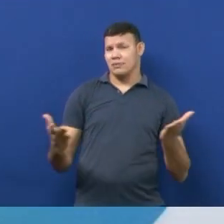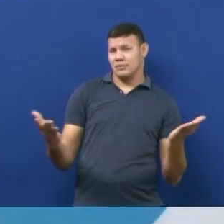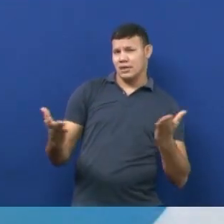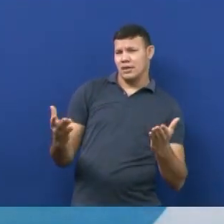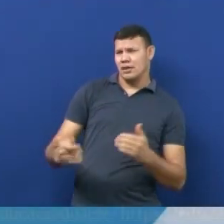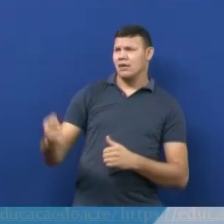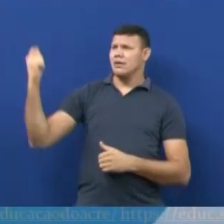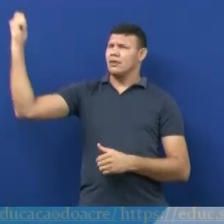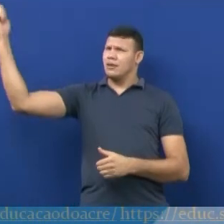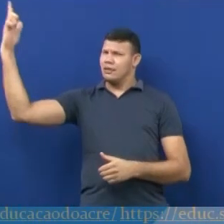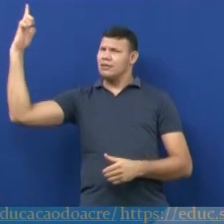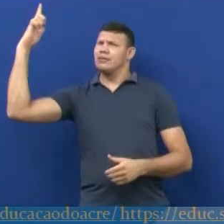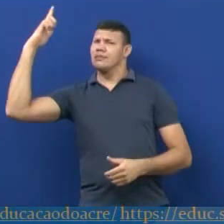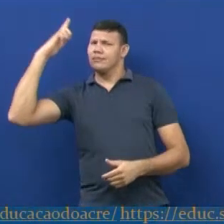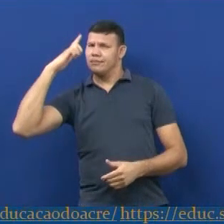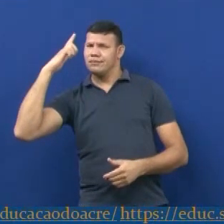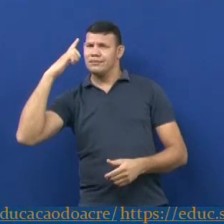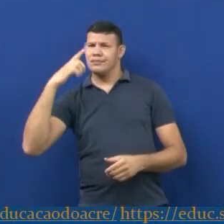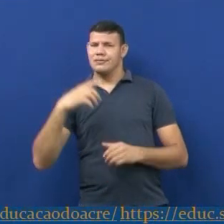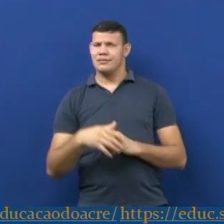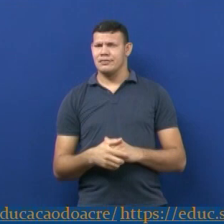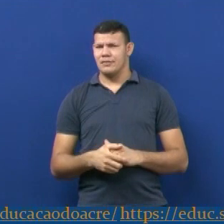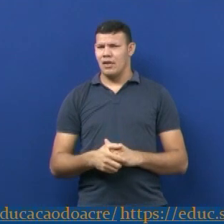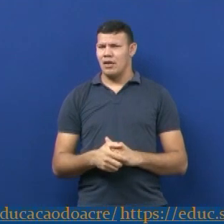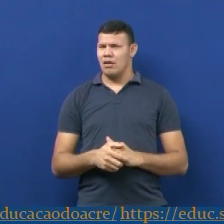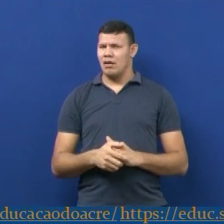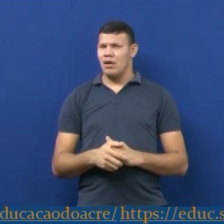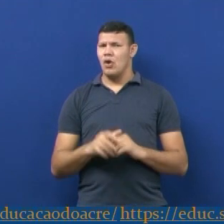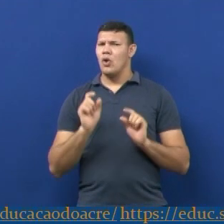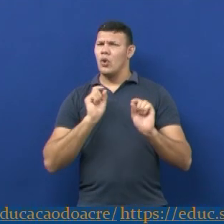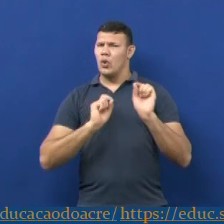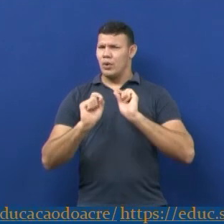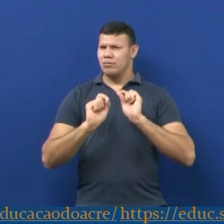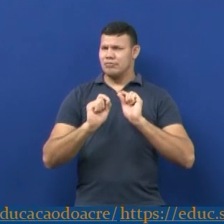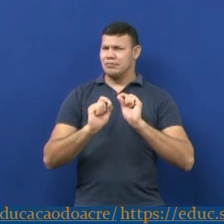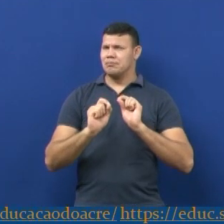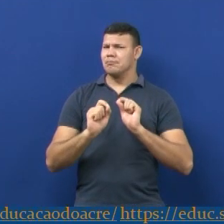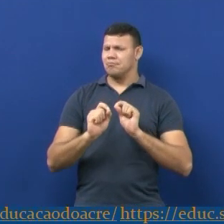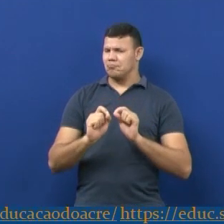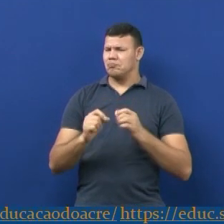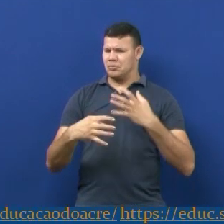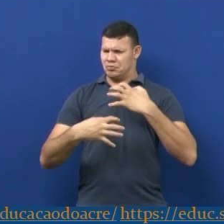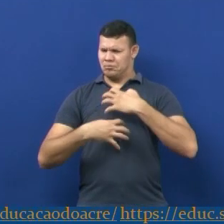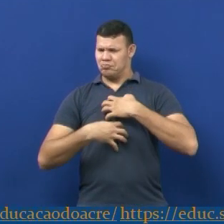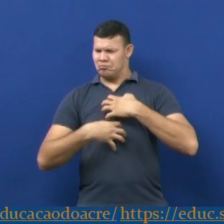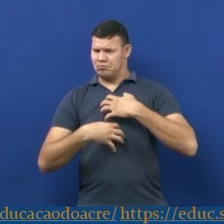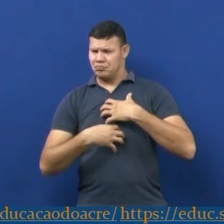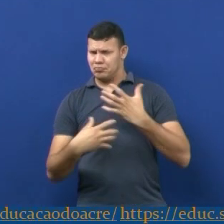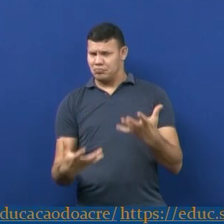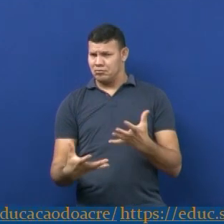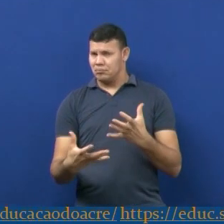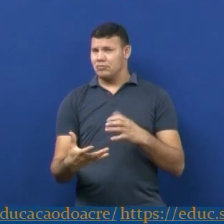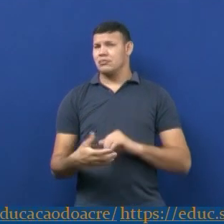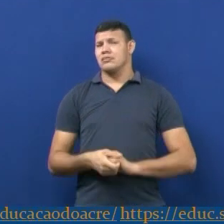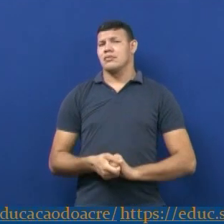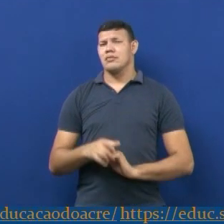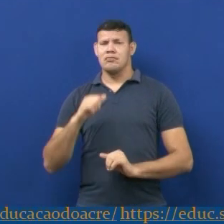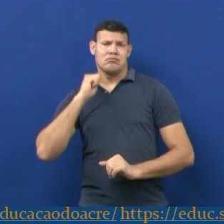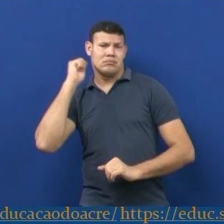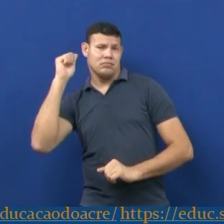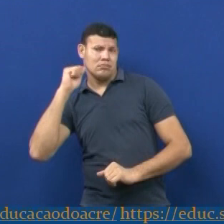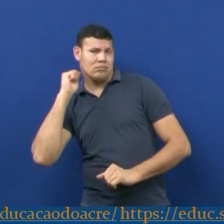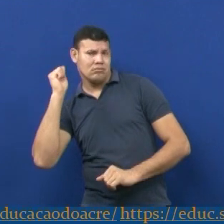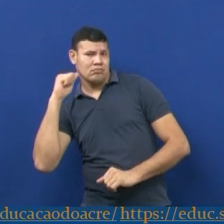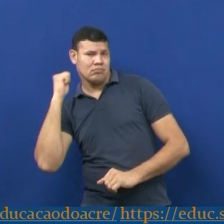a iluminação. Pode dar ênfase a certos aspectos do cenário. Pode estabelecer a relação entre o